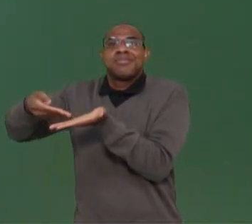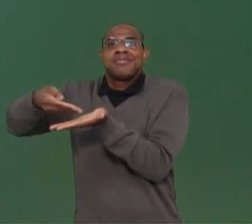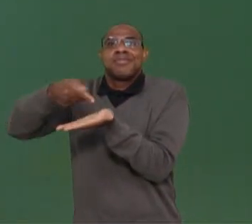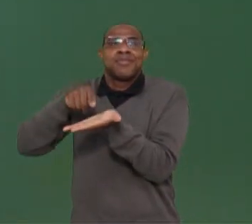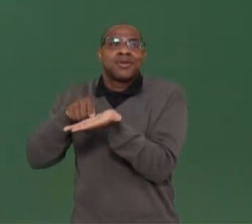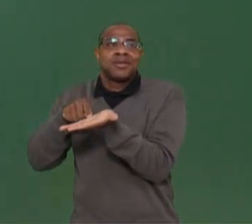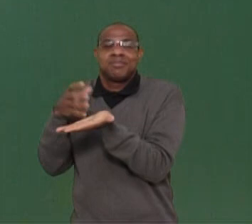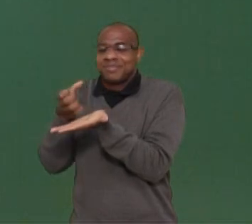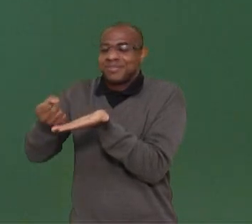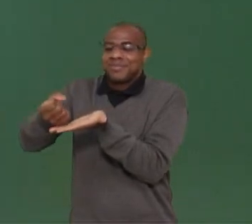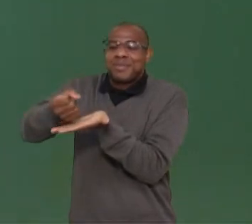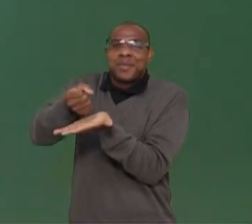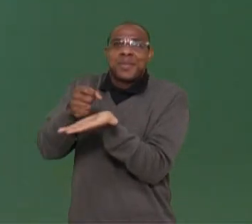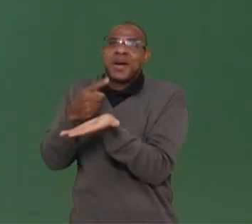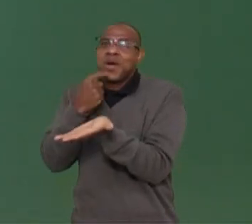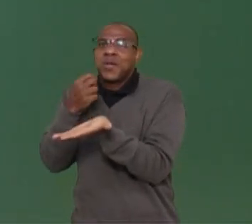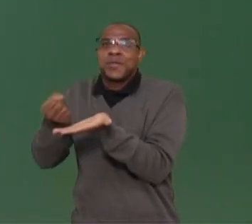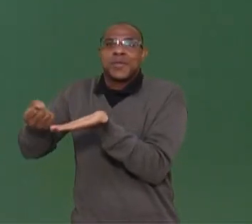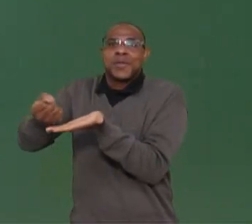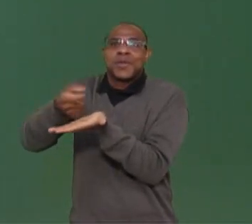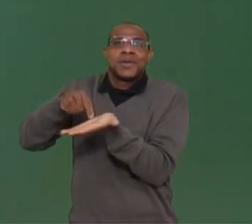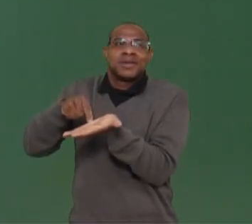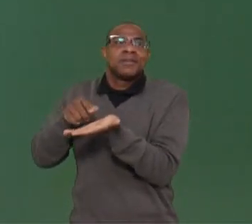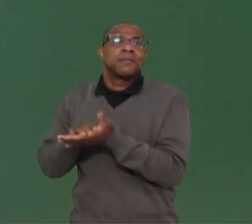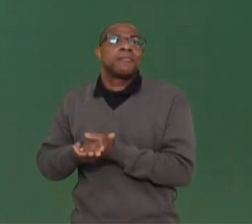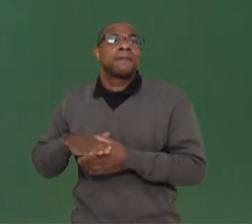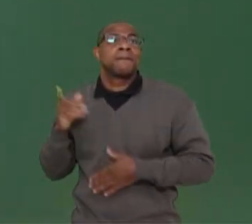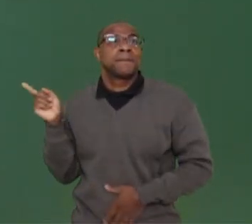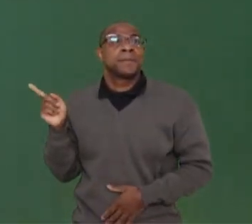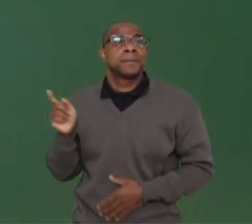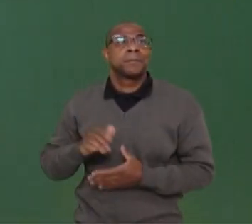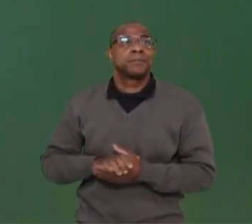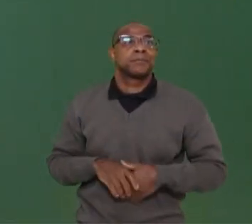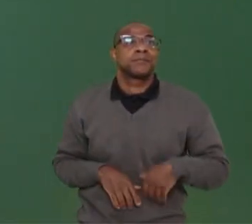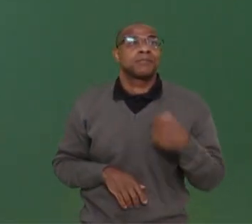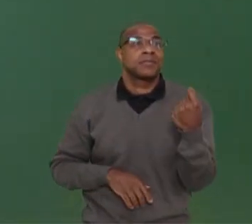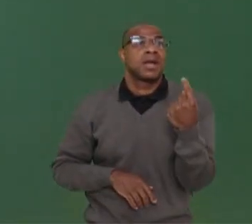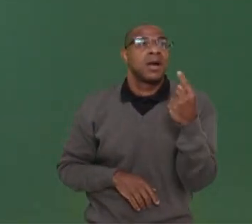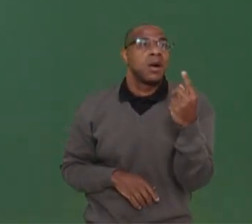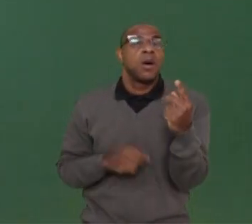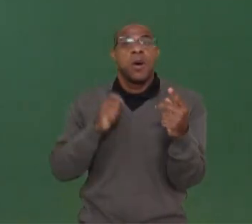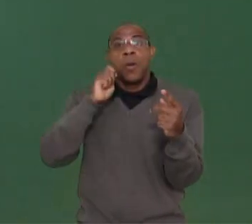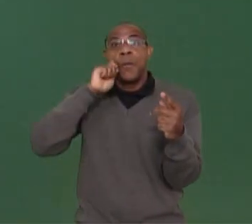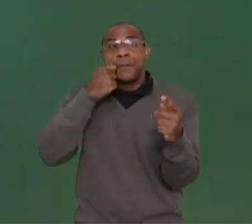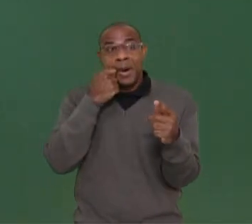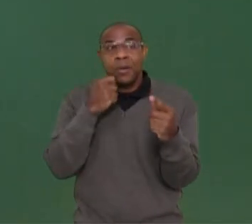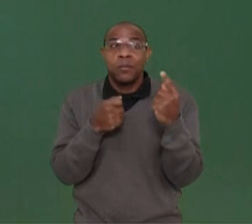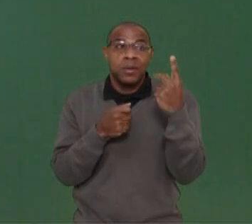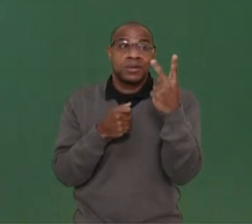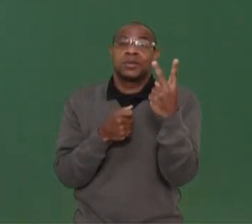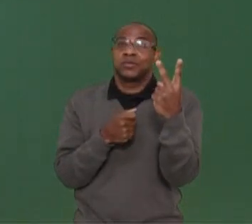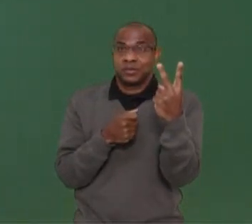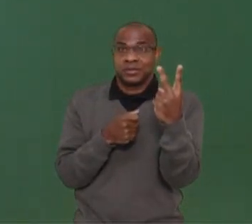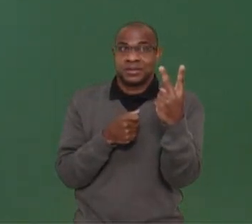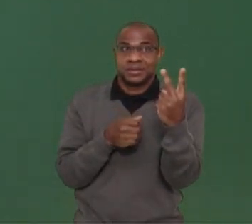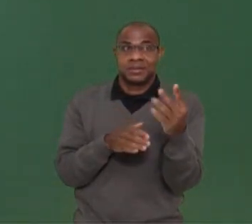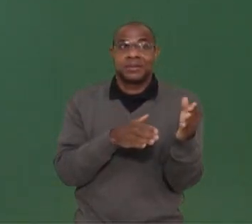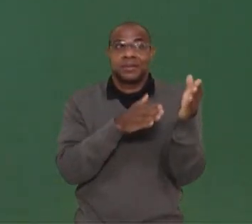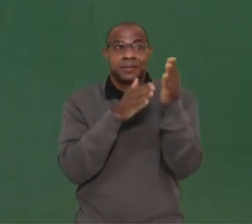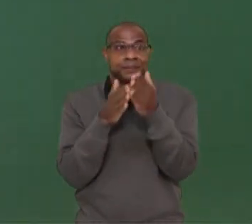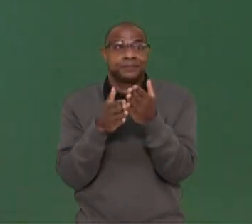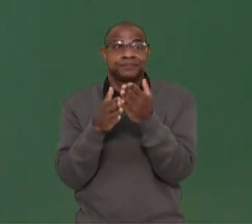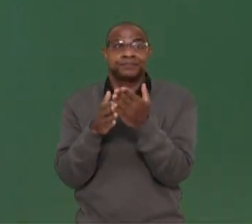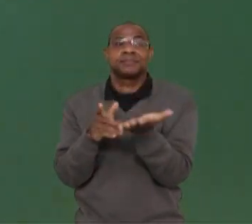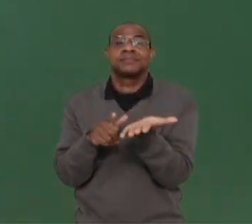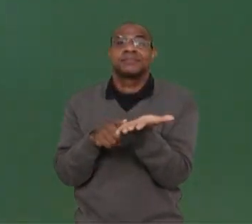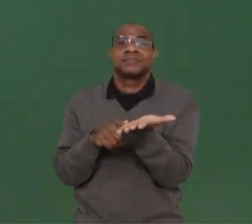O pão é 2 opções. O recheio é uma opção só, porque agora é só o queijo. Então eu tiro as outras